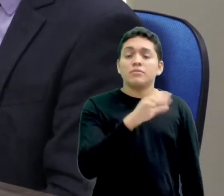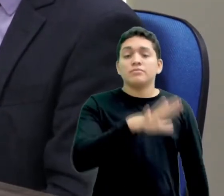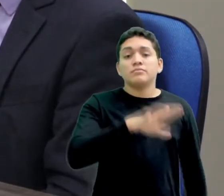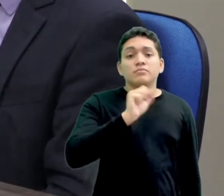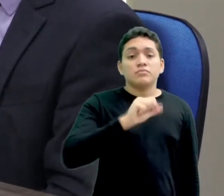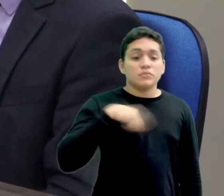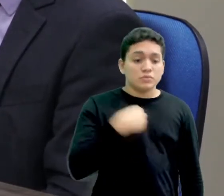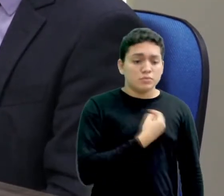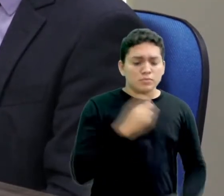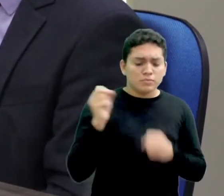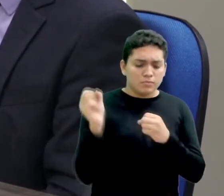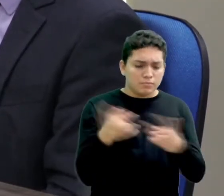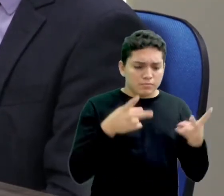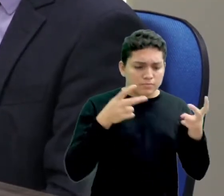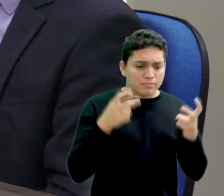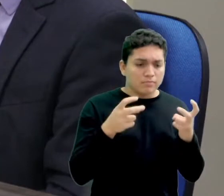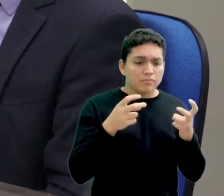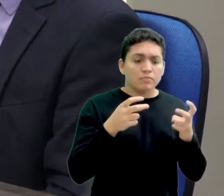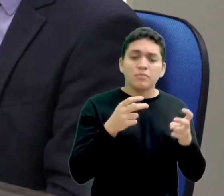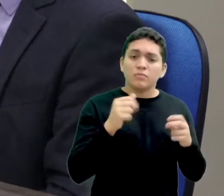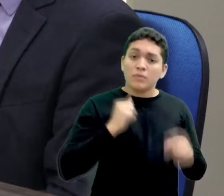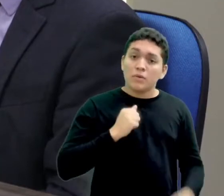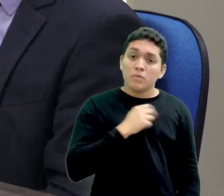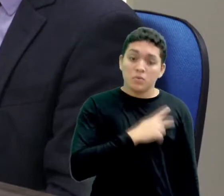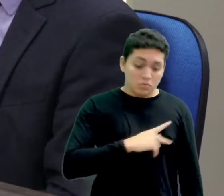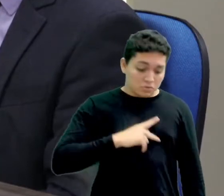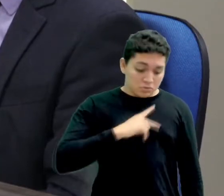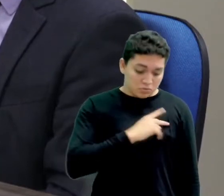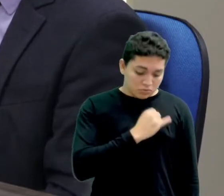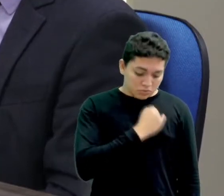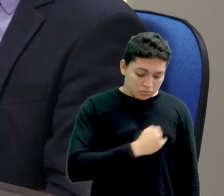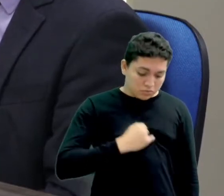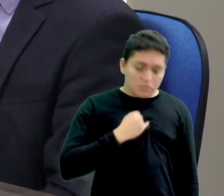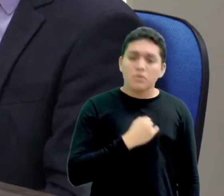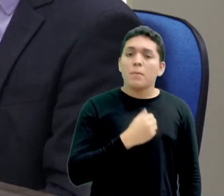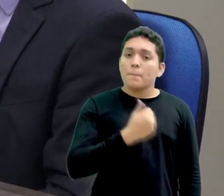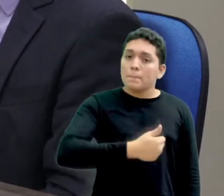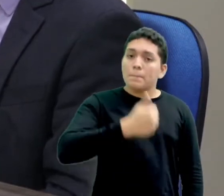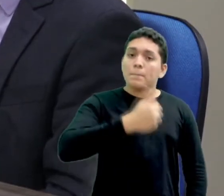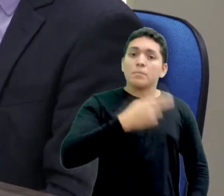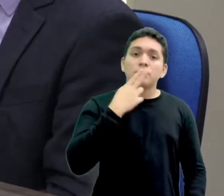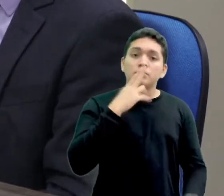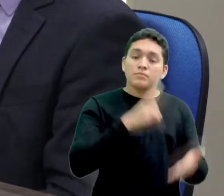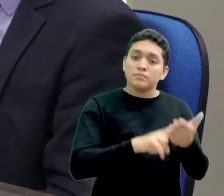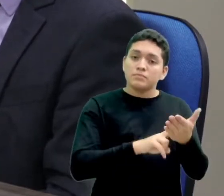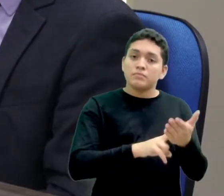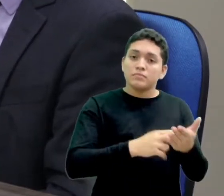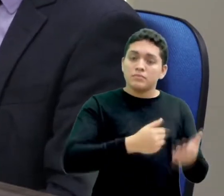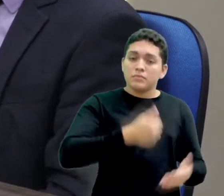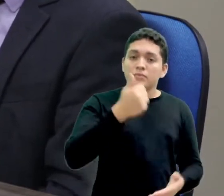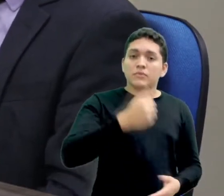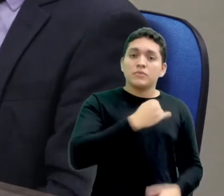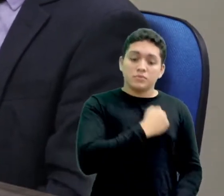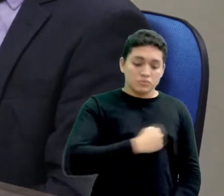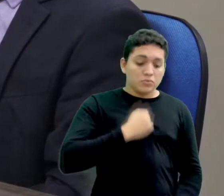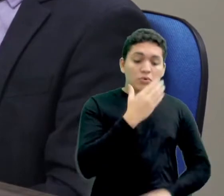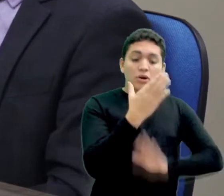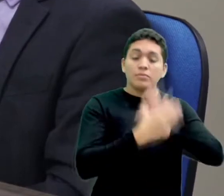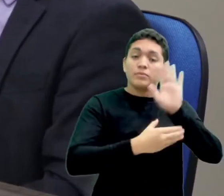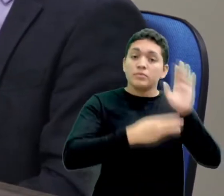vemos também o apóstolo João, na sua primeira carta, 1 de João, capítulo